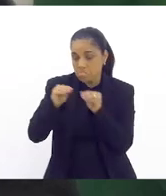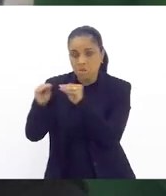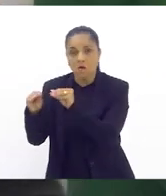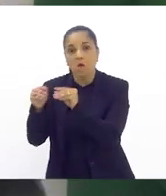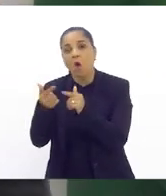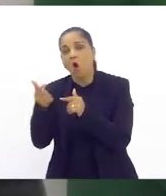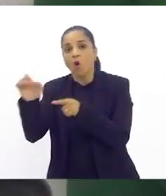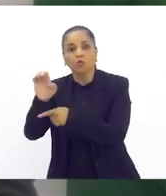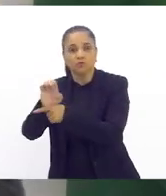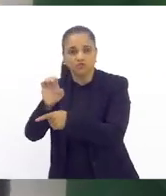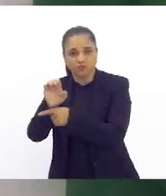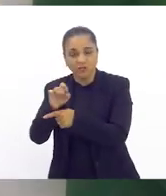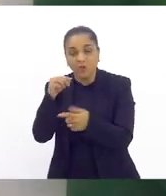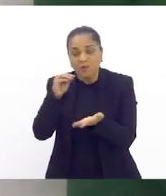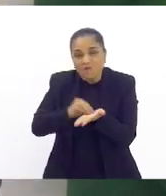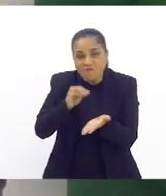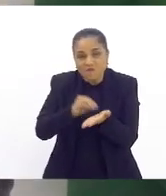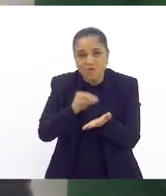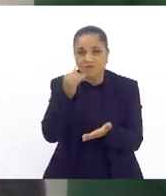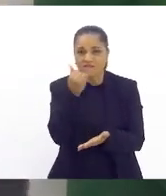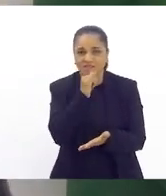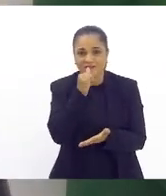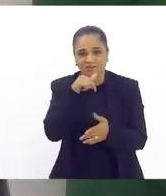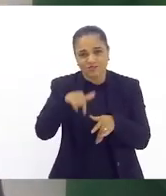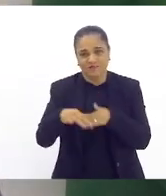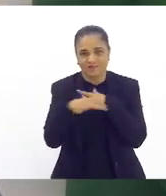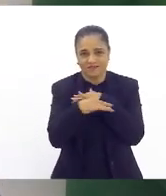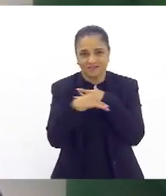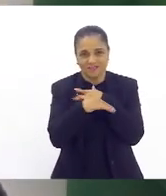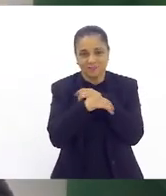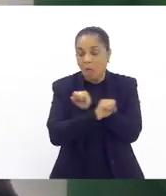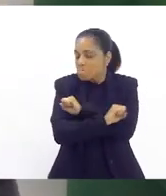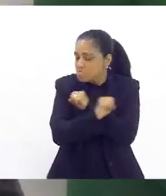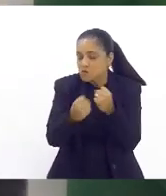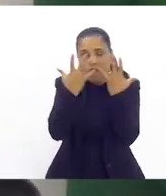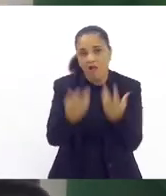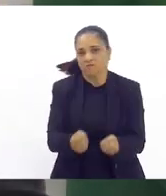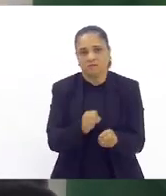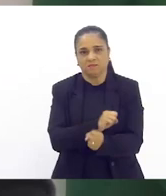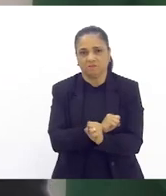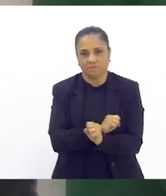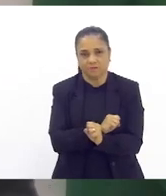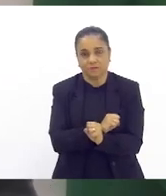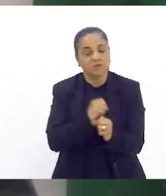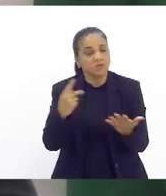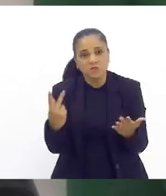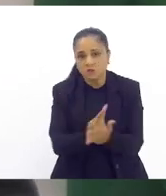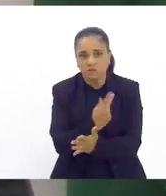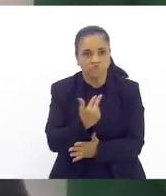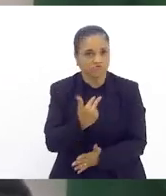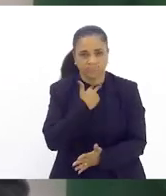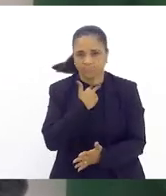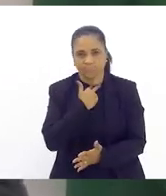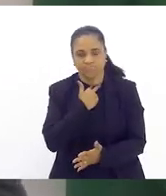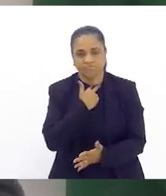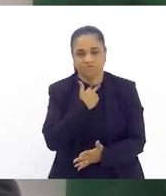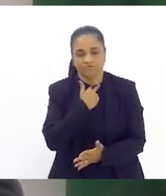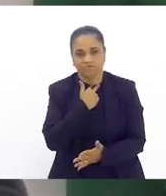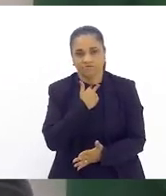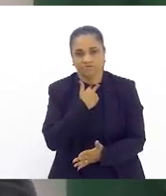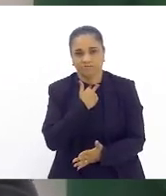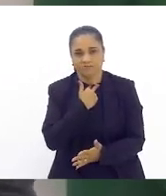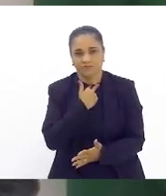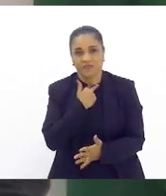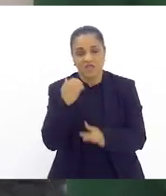elétrica isso é inadmissível não existe isso o que não pode acontecer é produtores